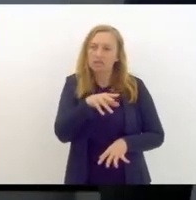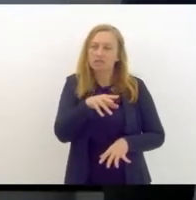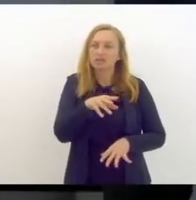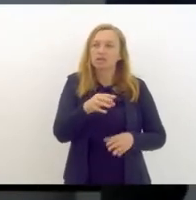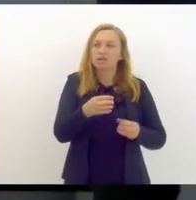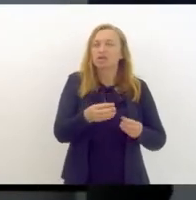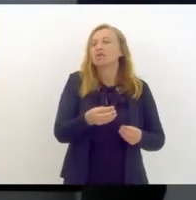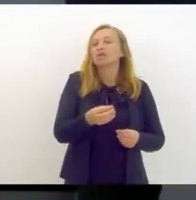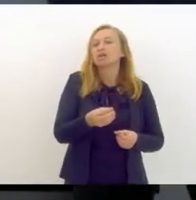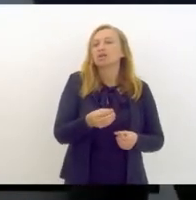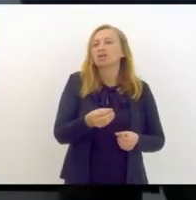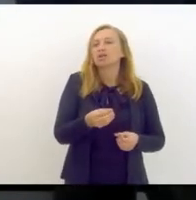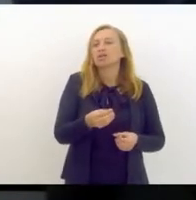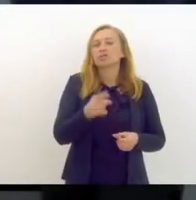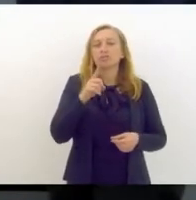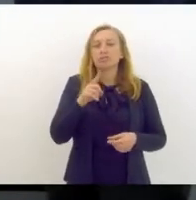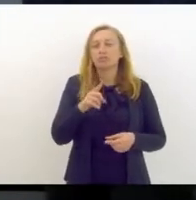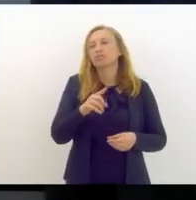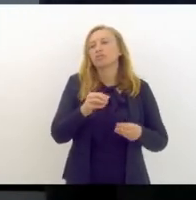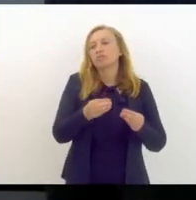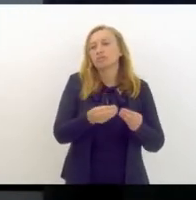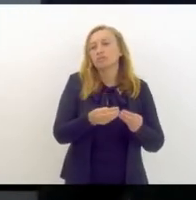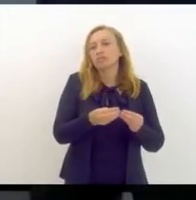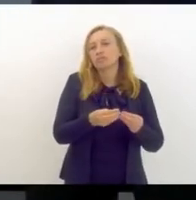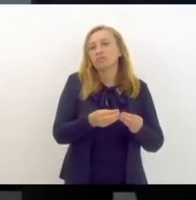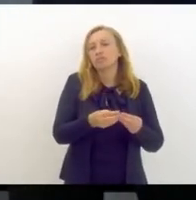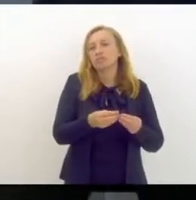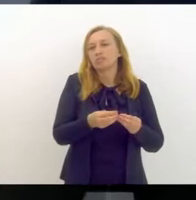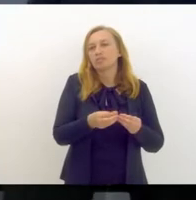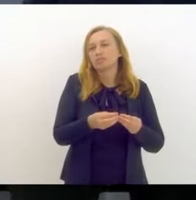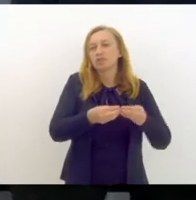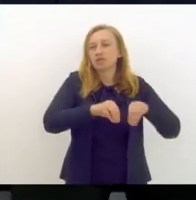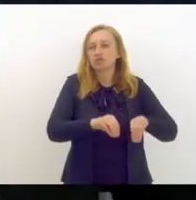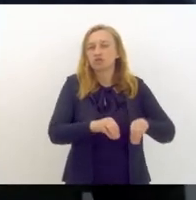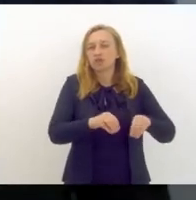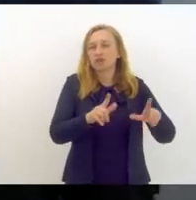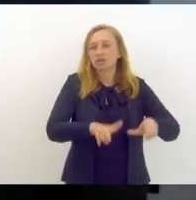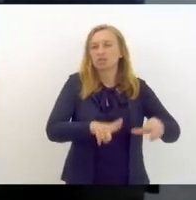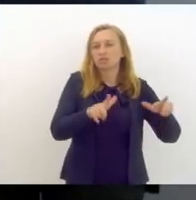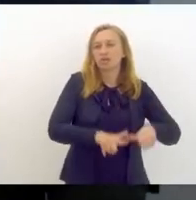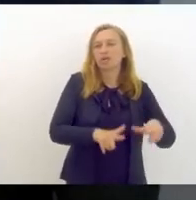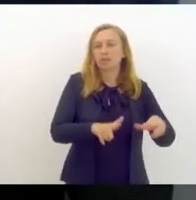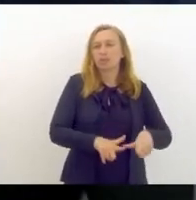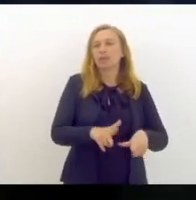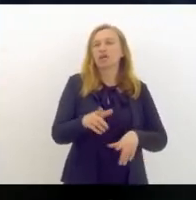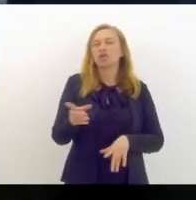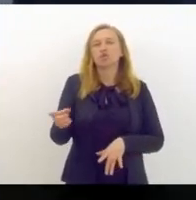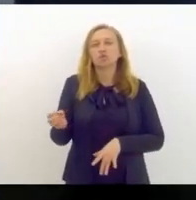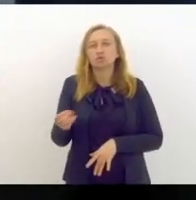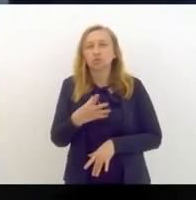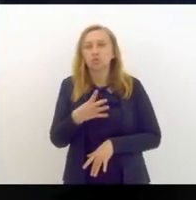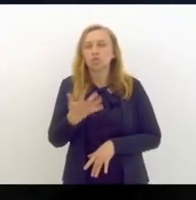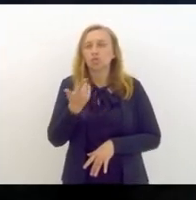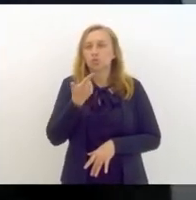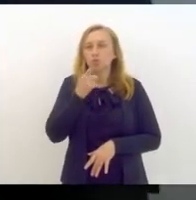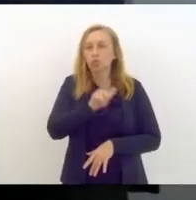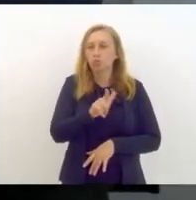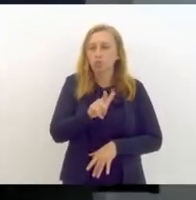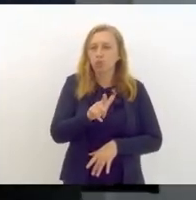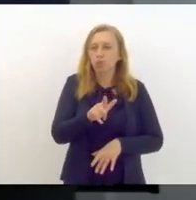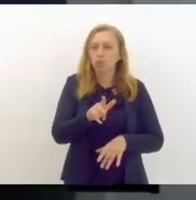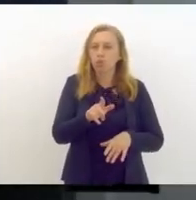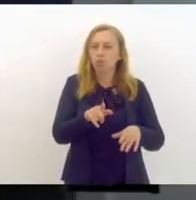Estadual, ele é uma das áreas relevantes do PAN Rio Paraíba do Sul. A gente recentemente conseguiu fazer uma expedição